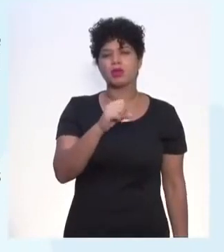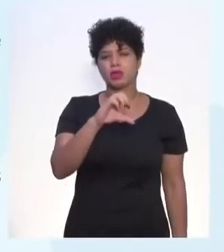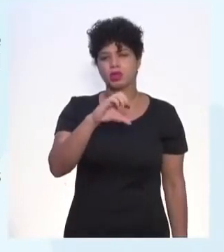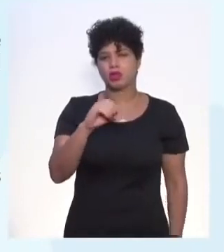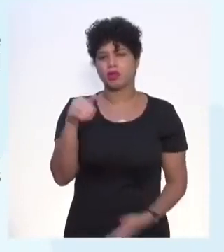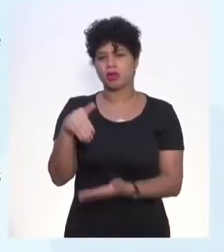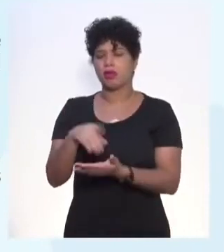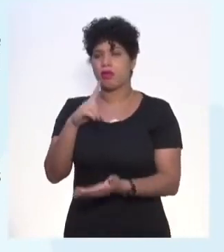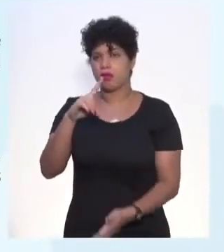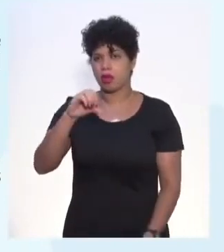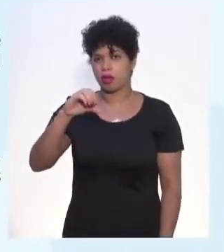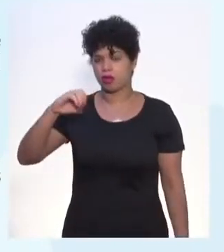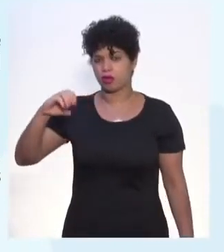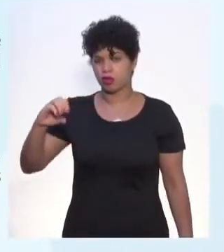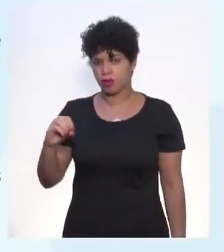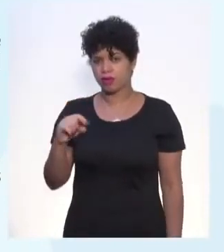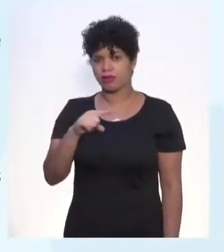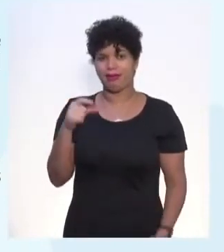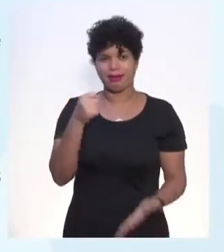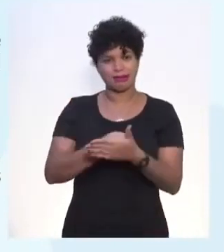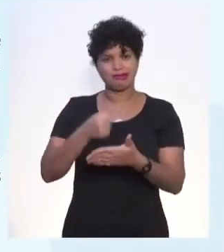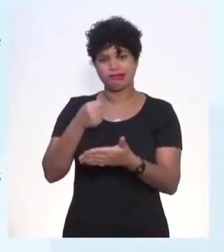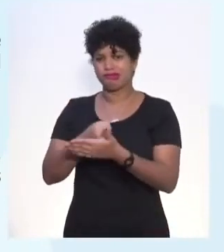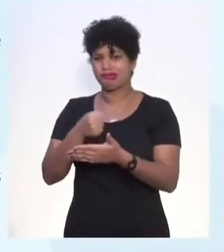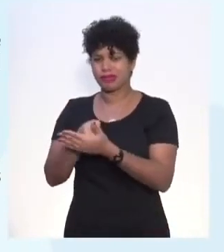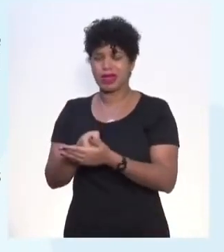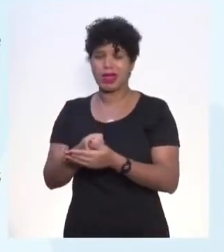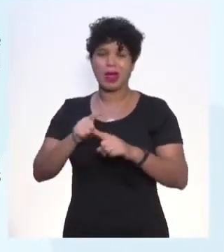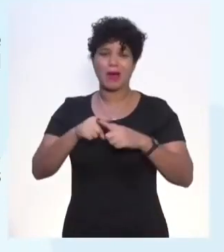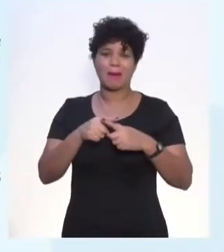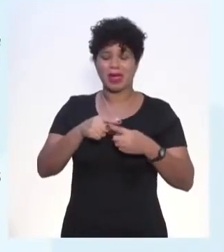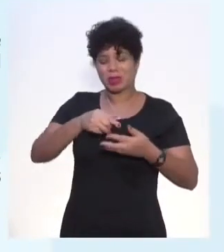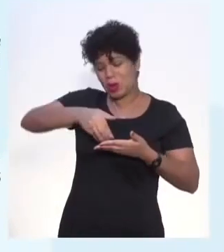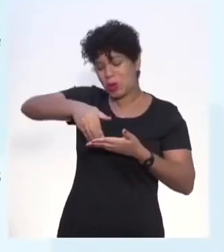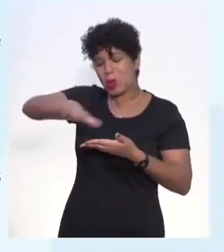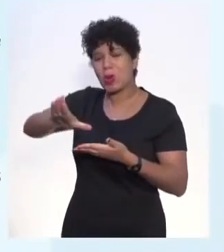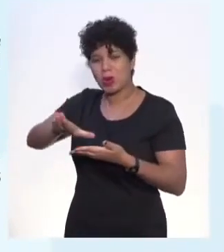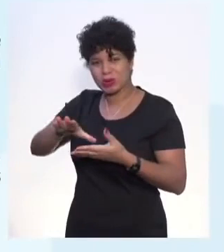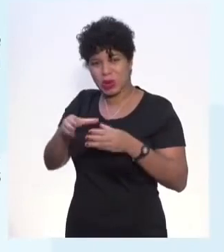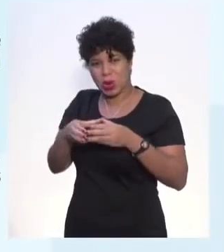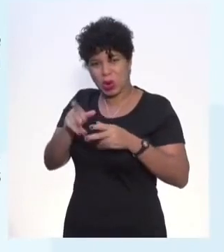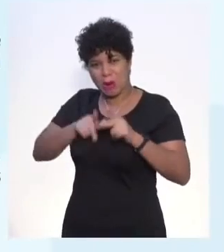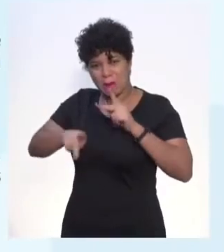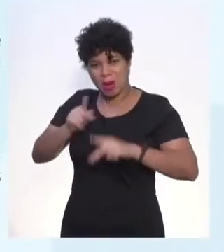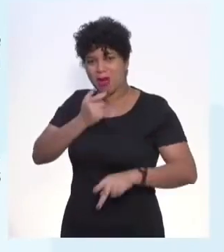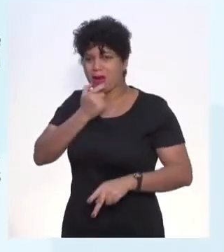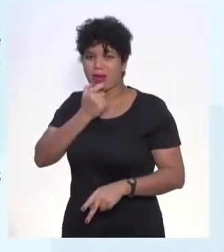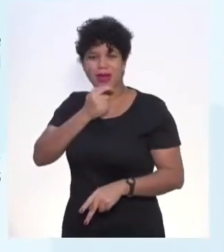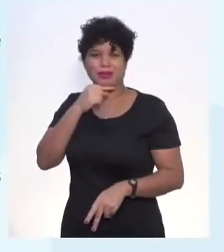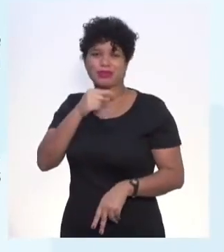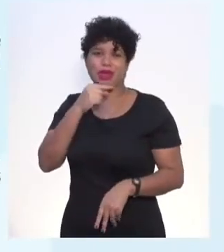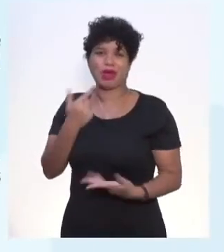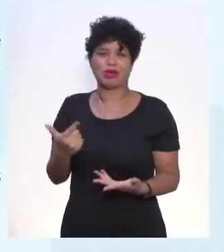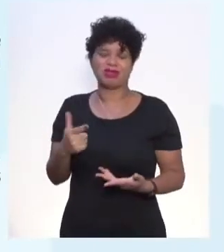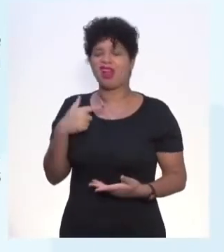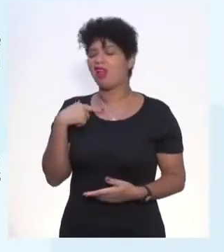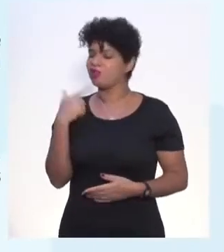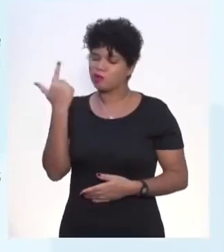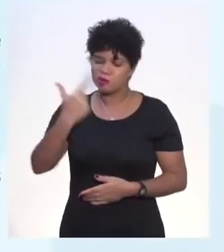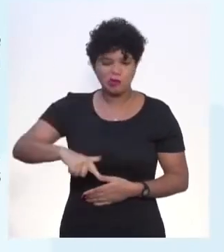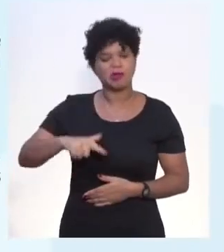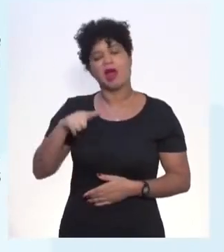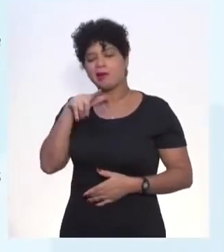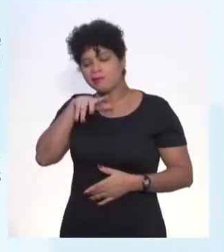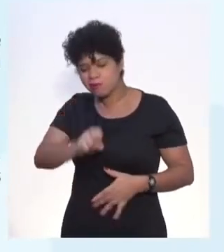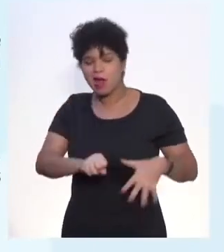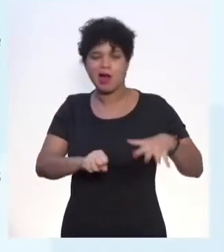900, eles não conseguiram expulsar os britânicos, vamos dizer assim. Os britânicos lograram êxito na dominação,